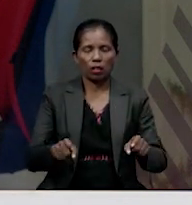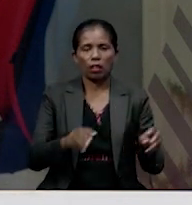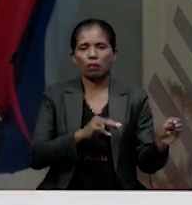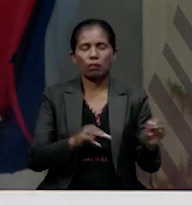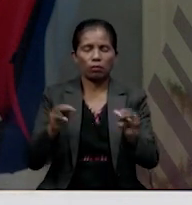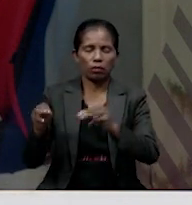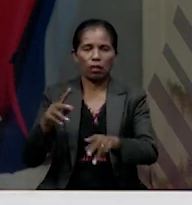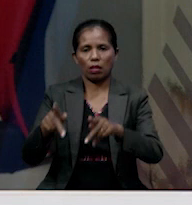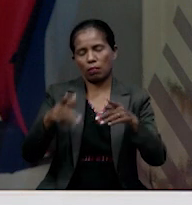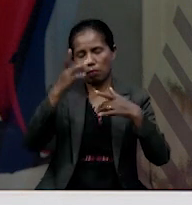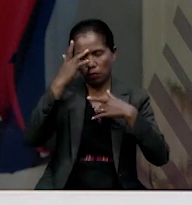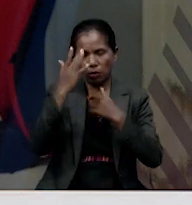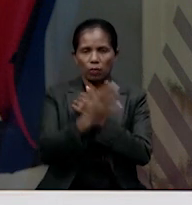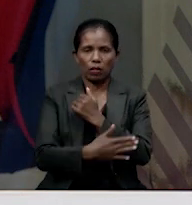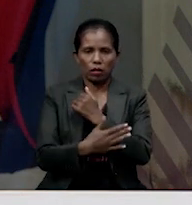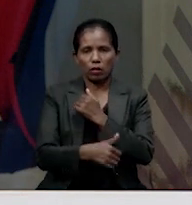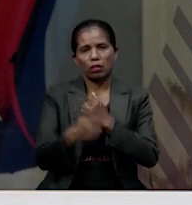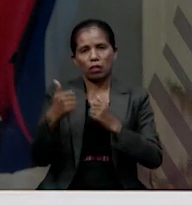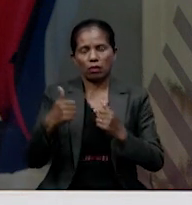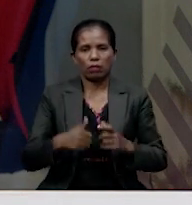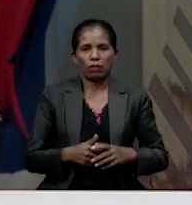de paciente ba railior.